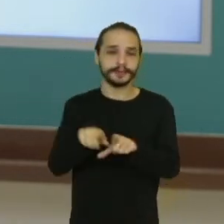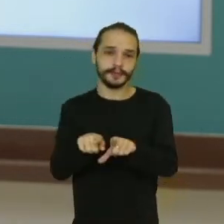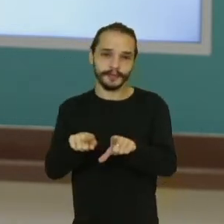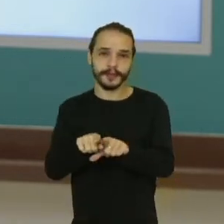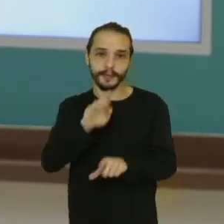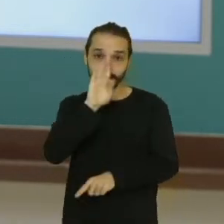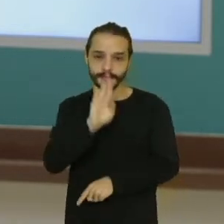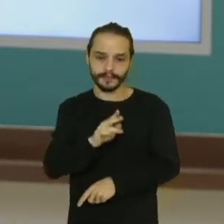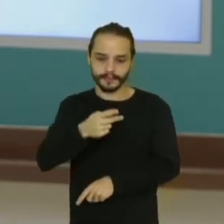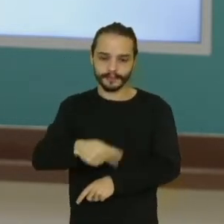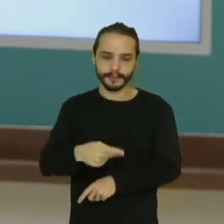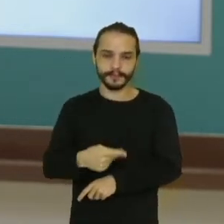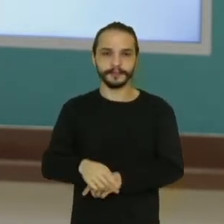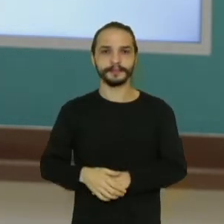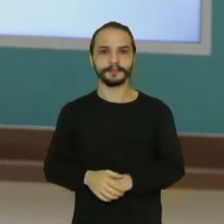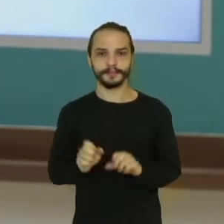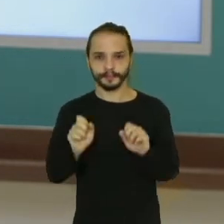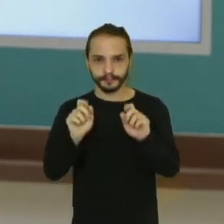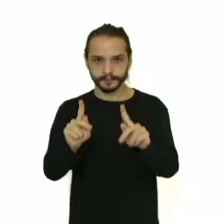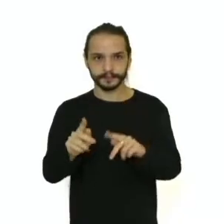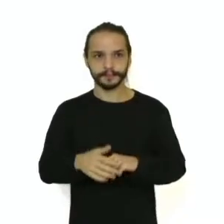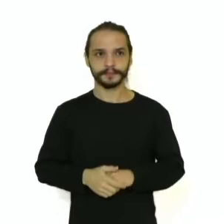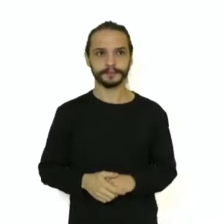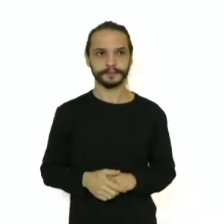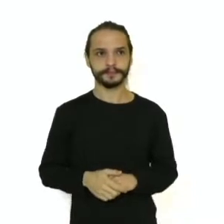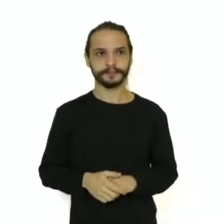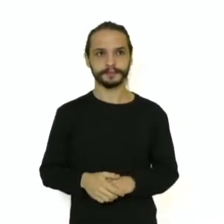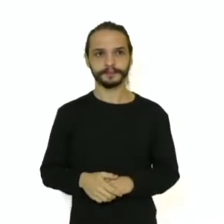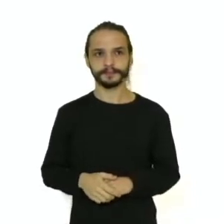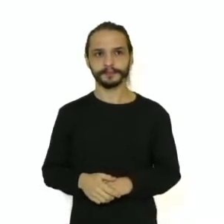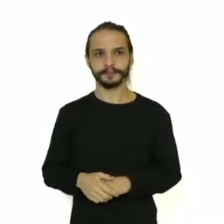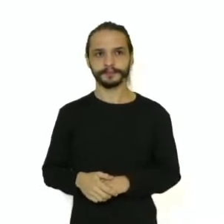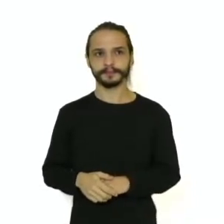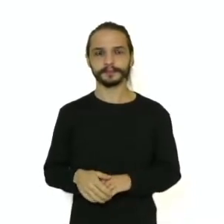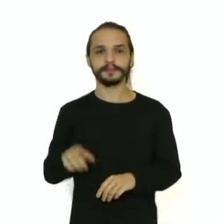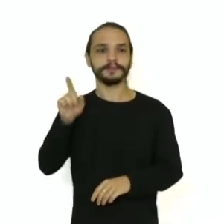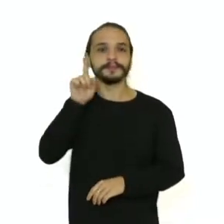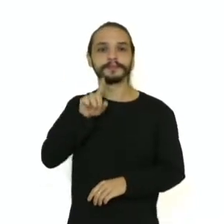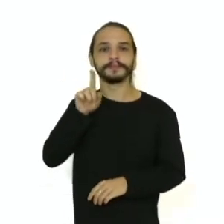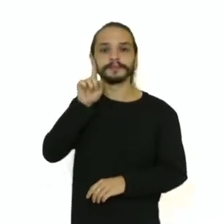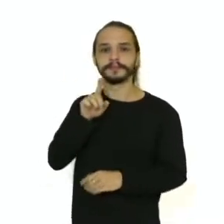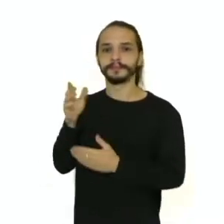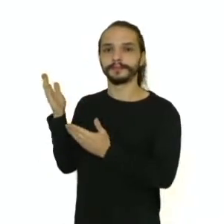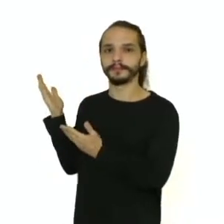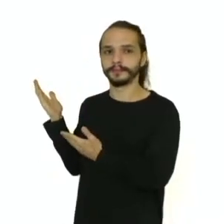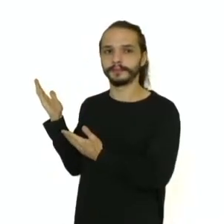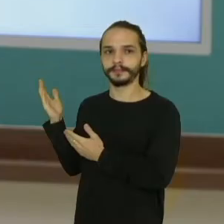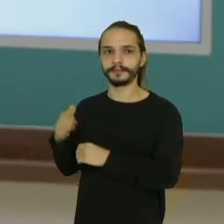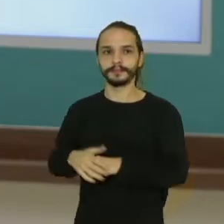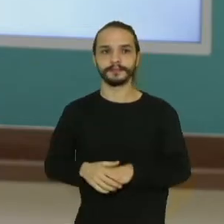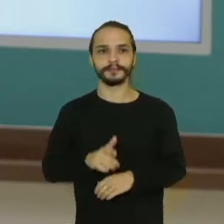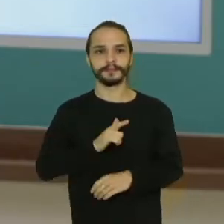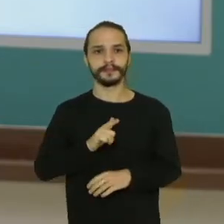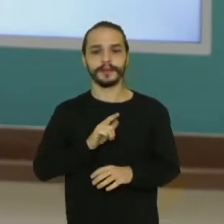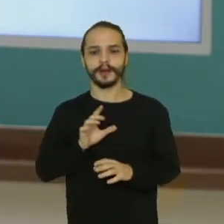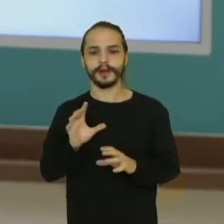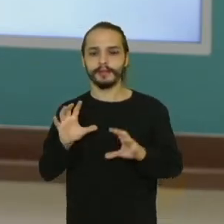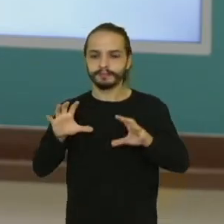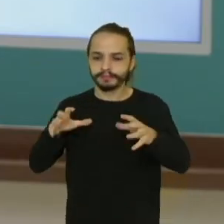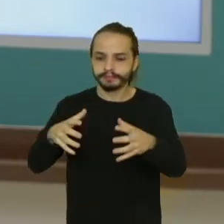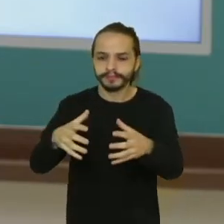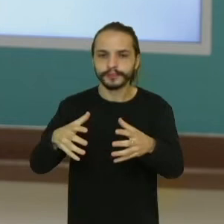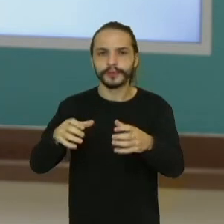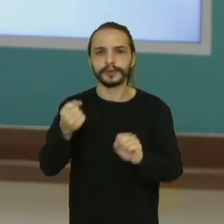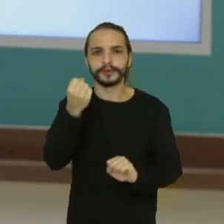país, ok? Muito bem. E aqui temos nos Estados Unidos da América, né? A concentração industrial se localiza então